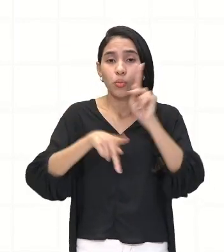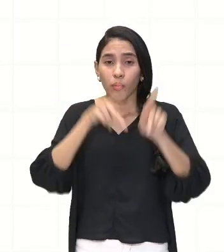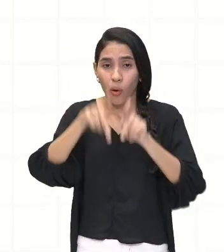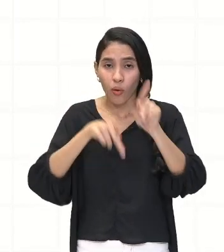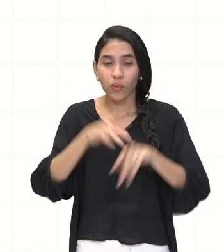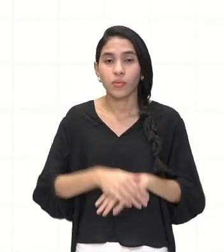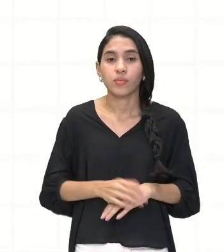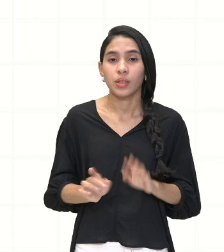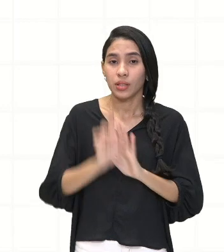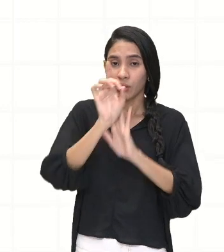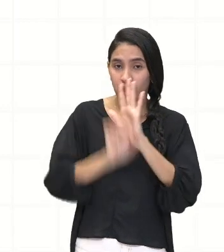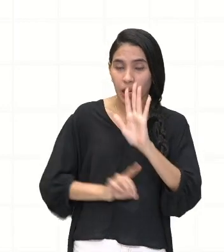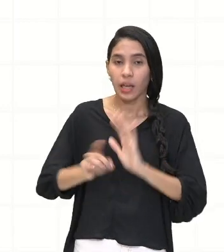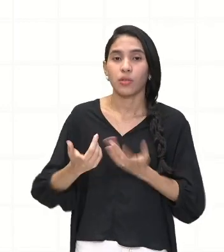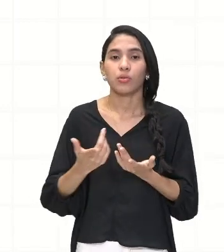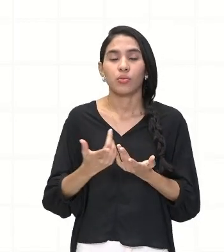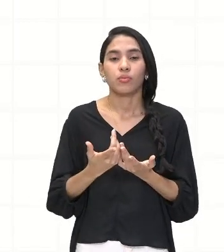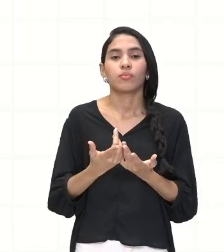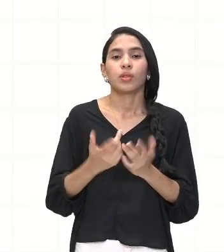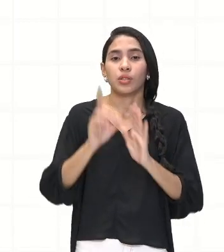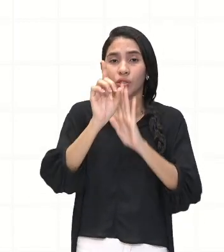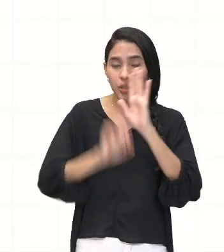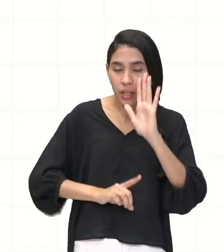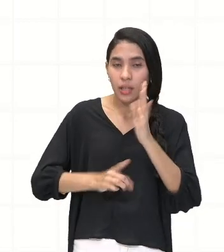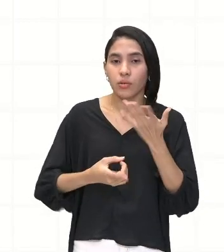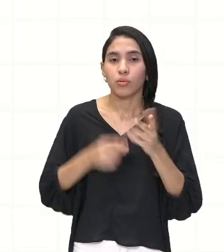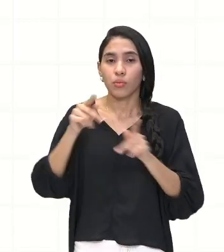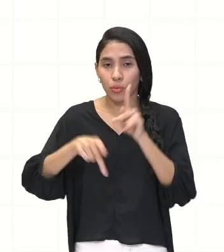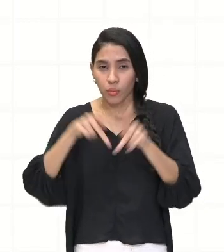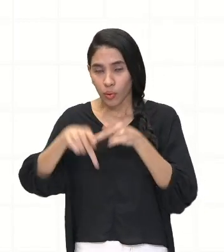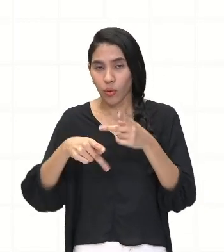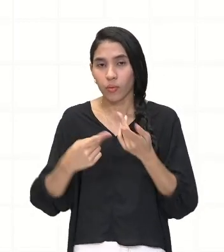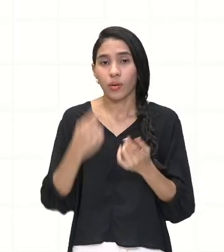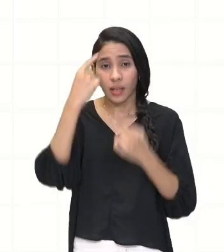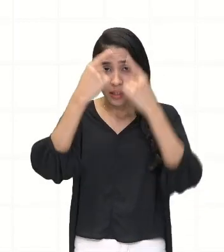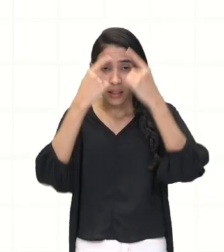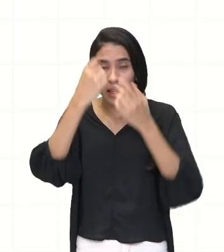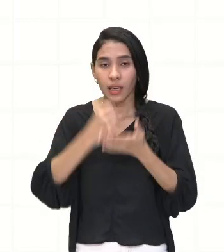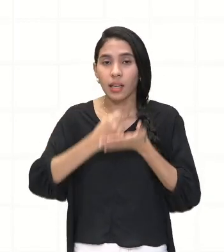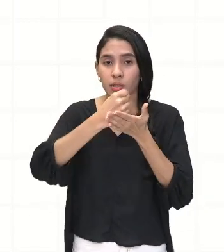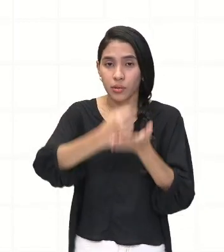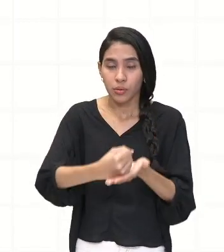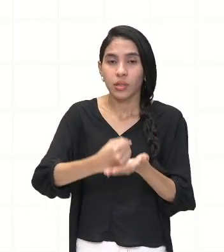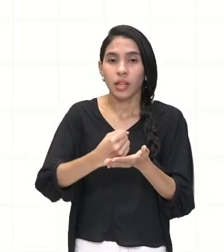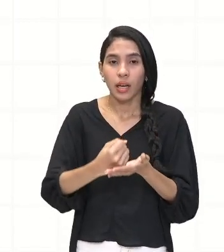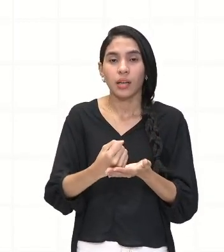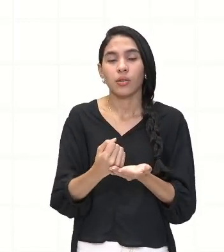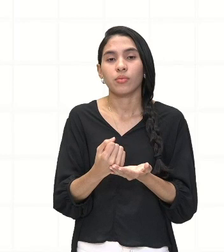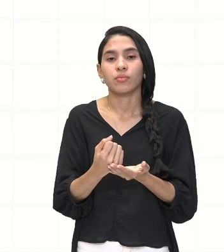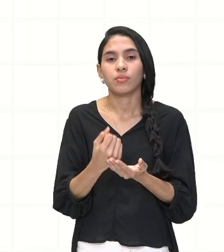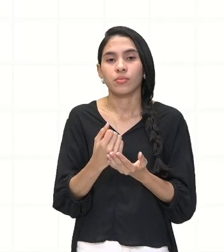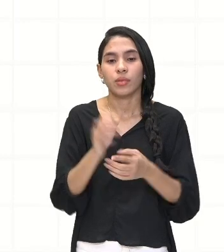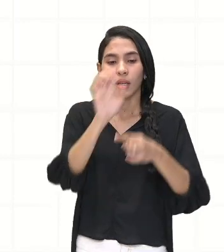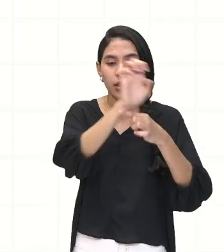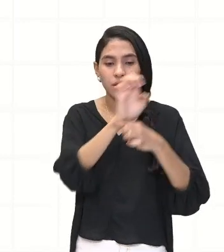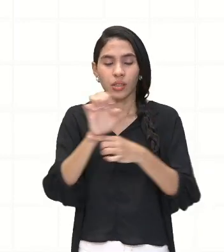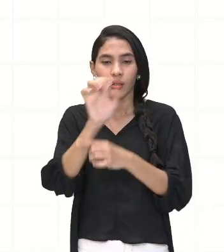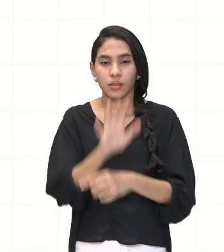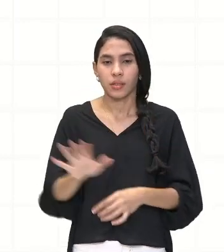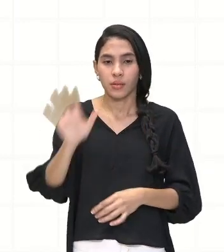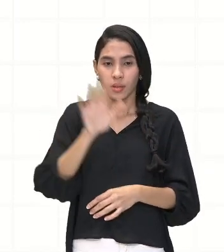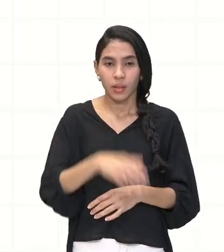de direitos individuais. E essas ideias contribuíram para a justificação ideológica dos Estados